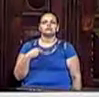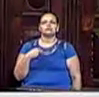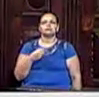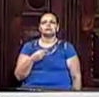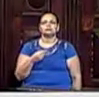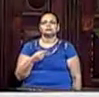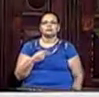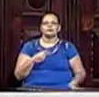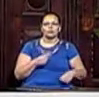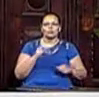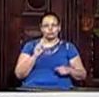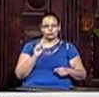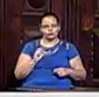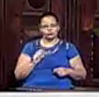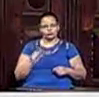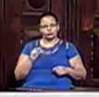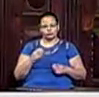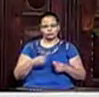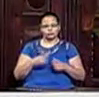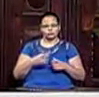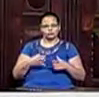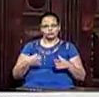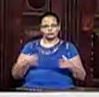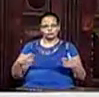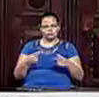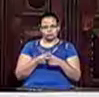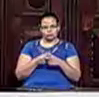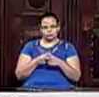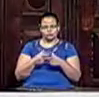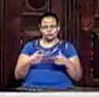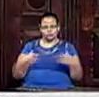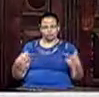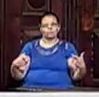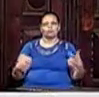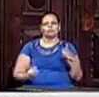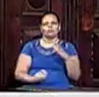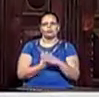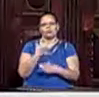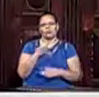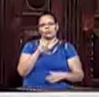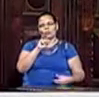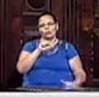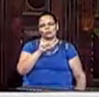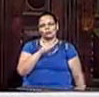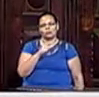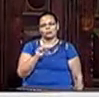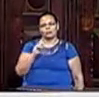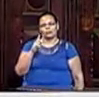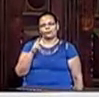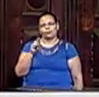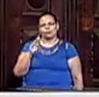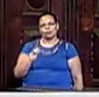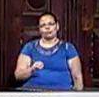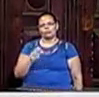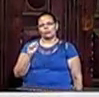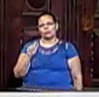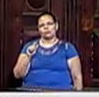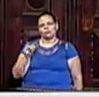poucos foi se formando a cidade de São Pedro da Aldeia. Inicialmente,